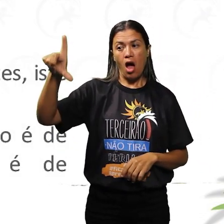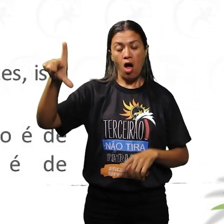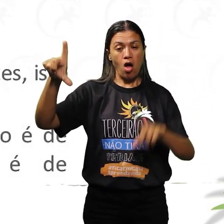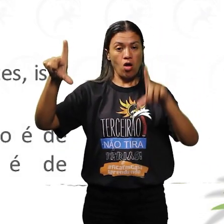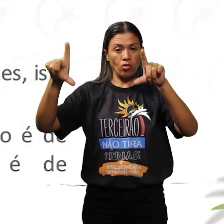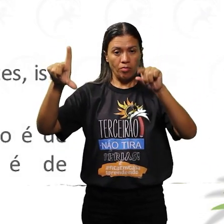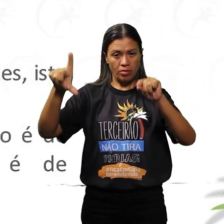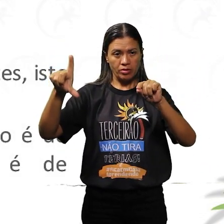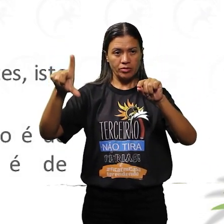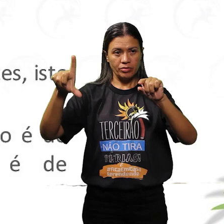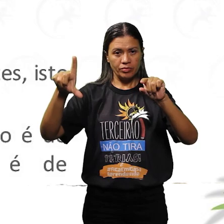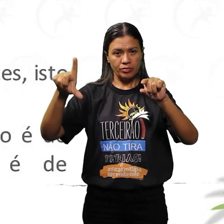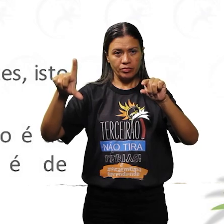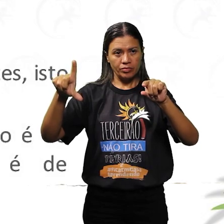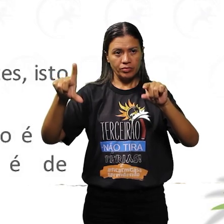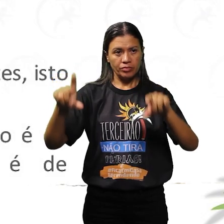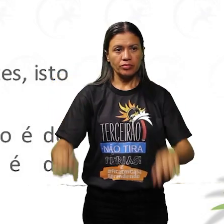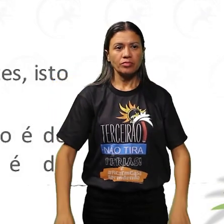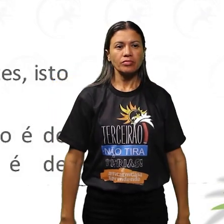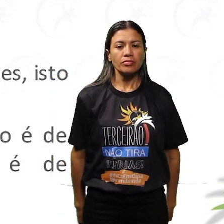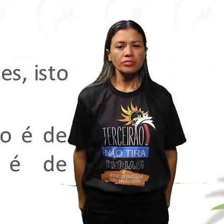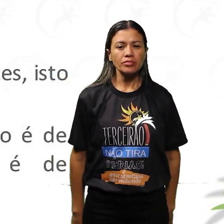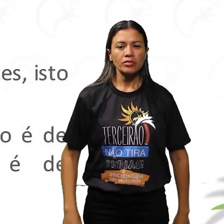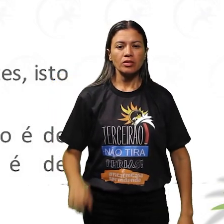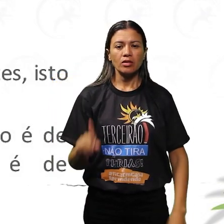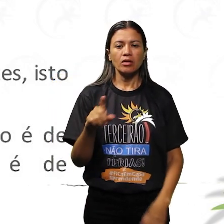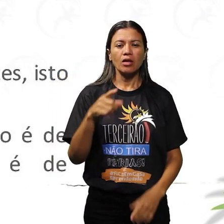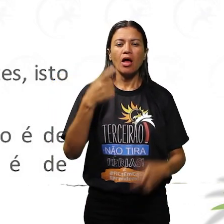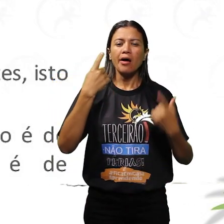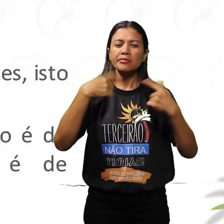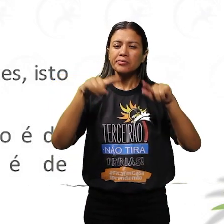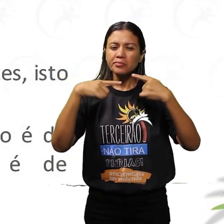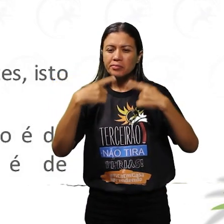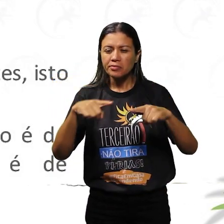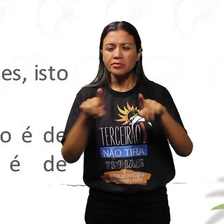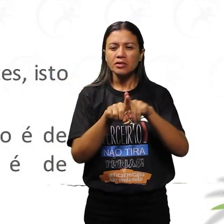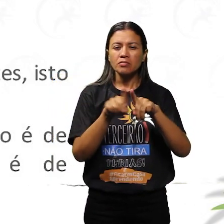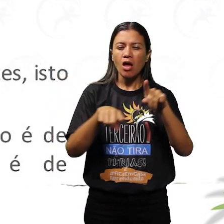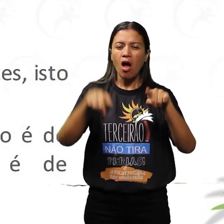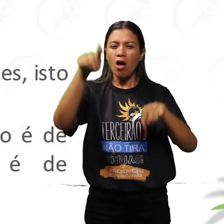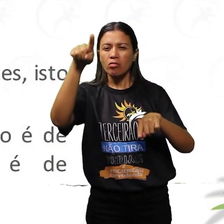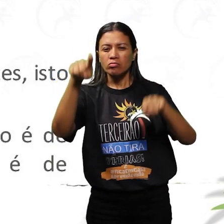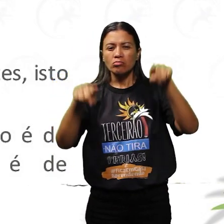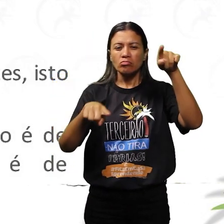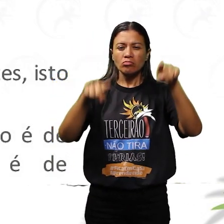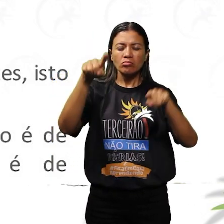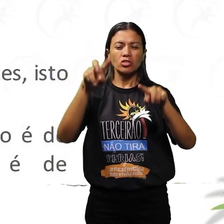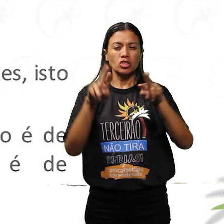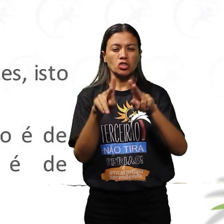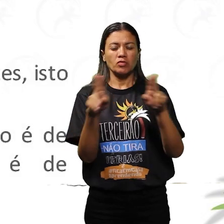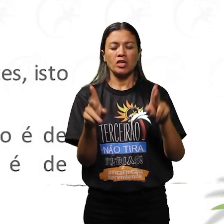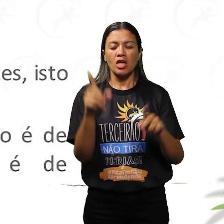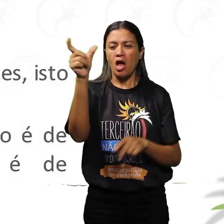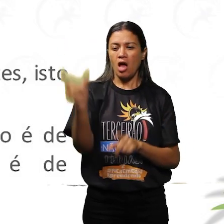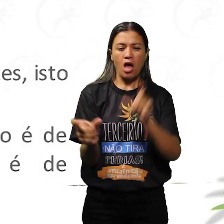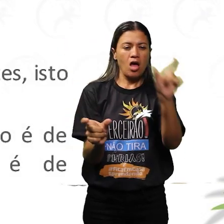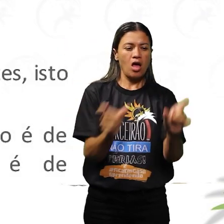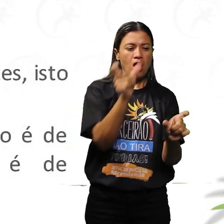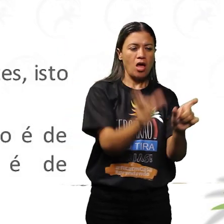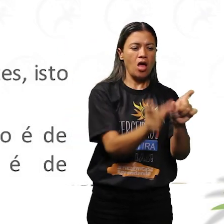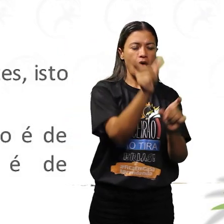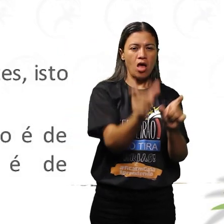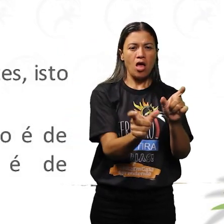e baixo. As notas musicais possuem alturas sonoras diferentes, isto é, cada nota possui uma